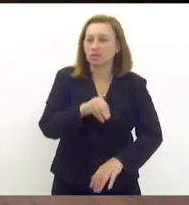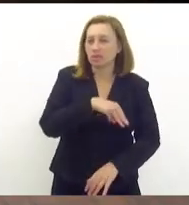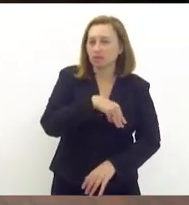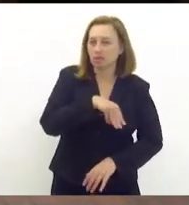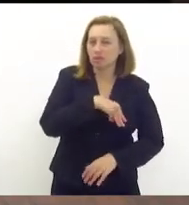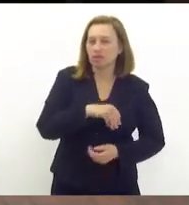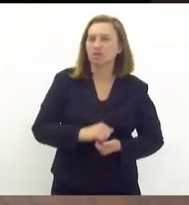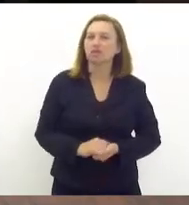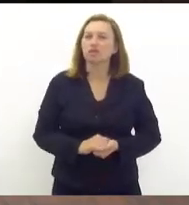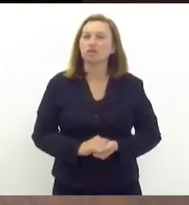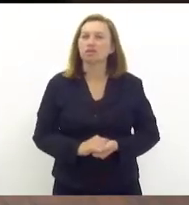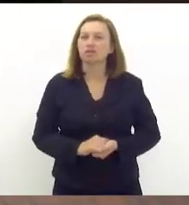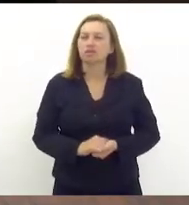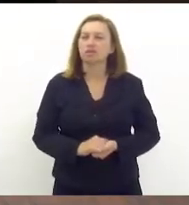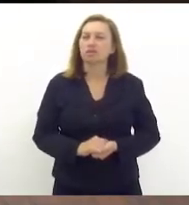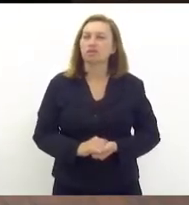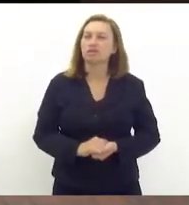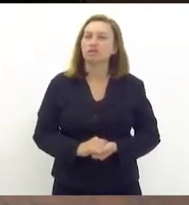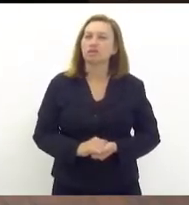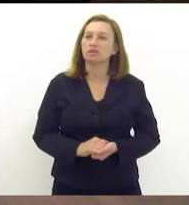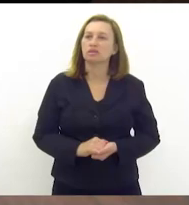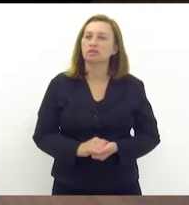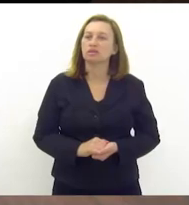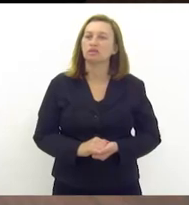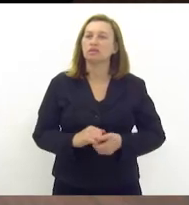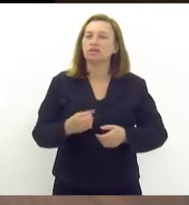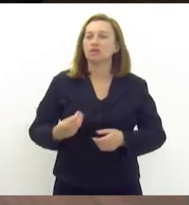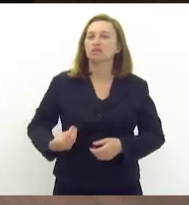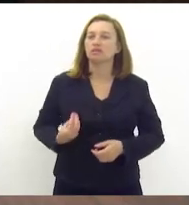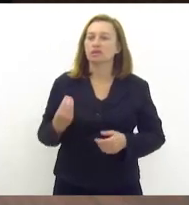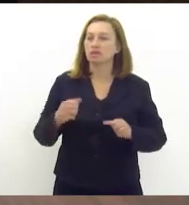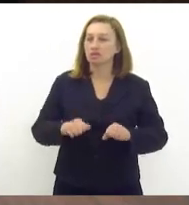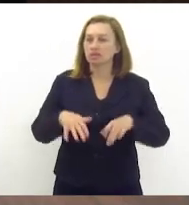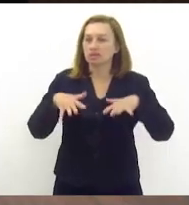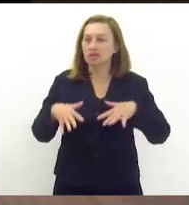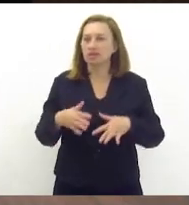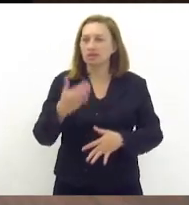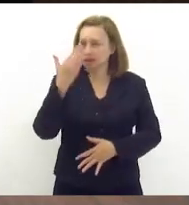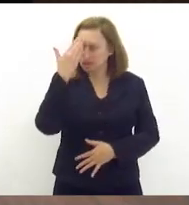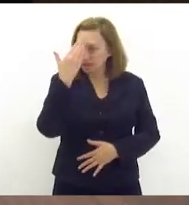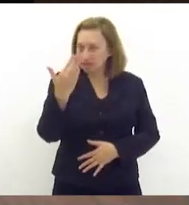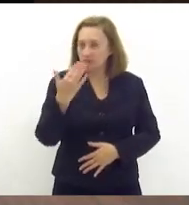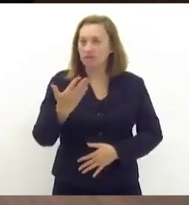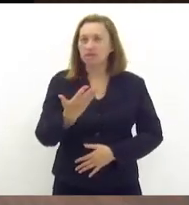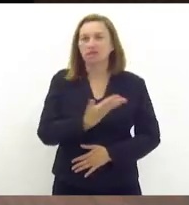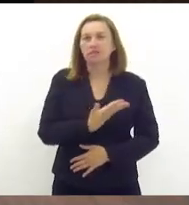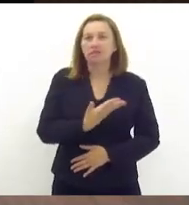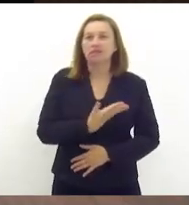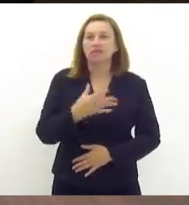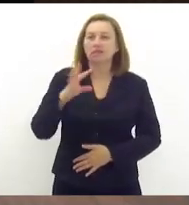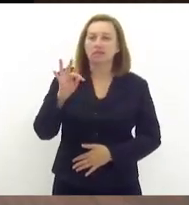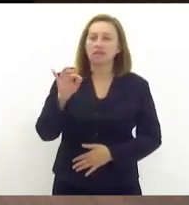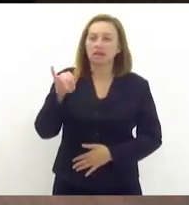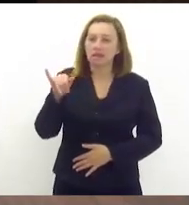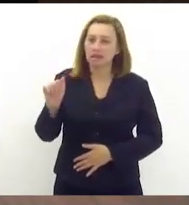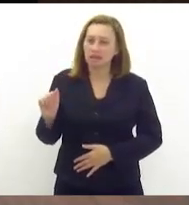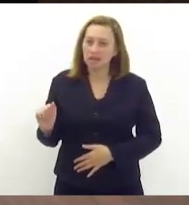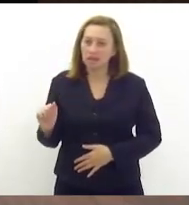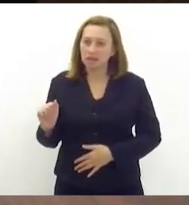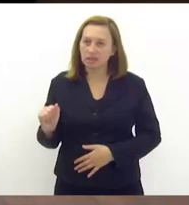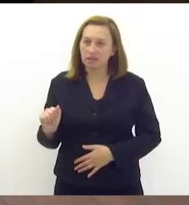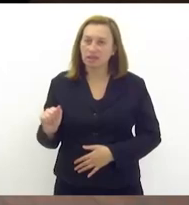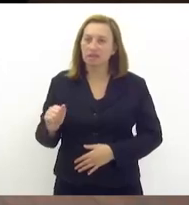que fazem se fazem presente a este plenário agradecer a nossa amiga Tânia representando aqui